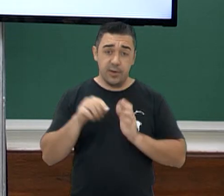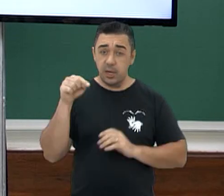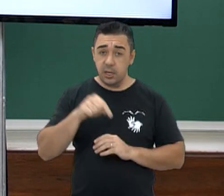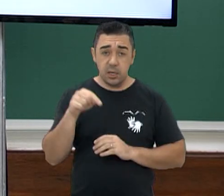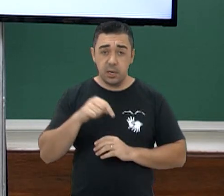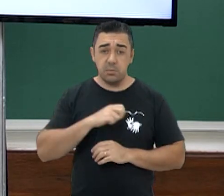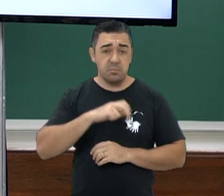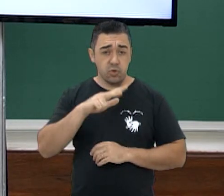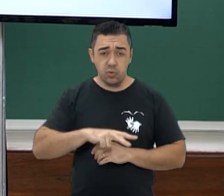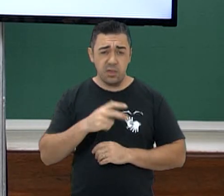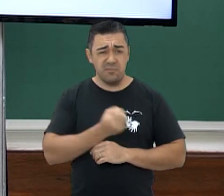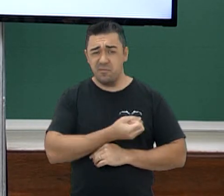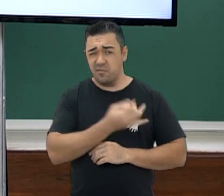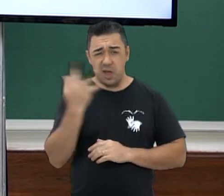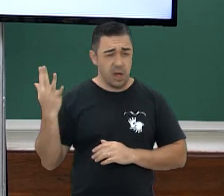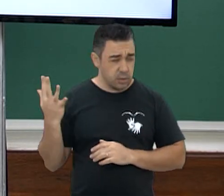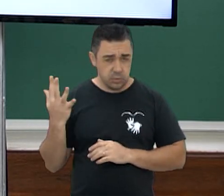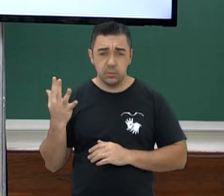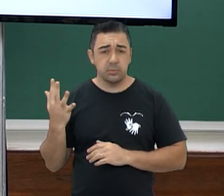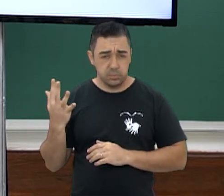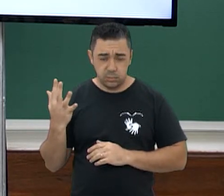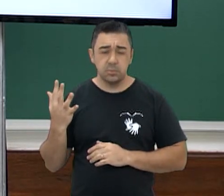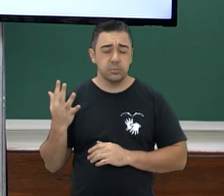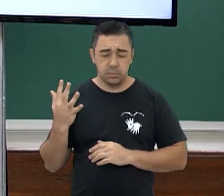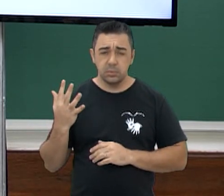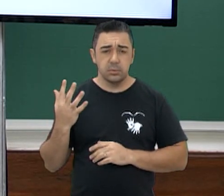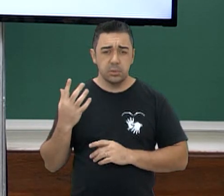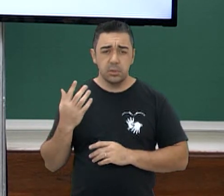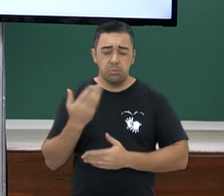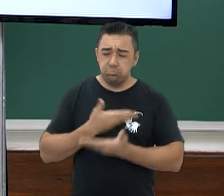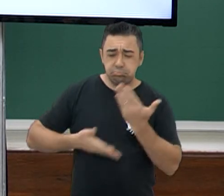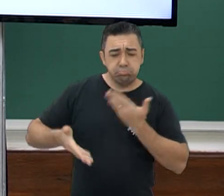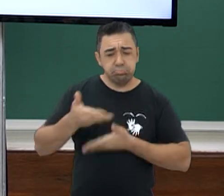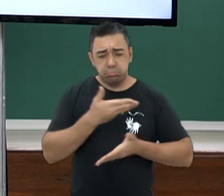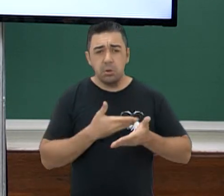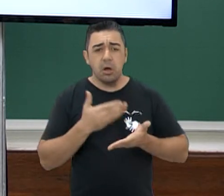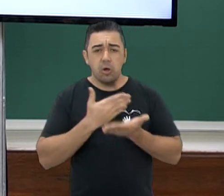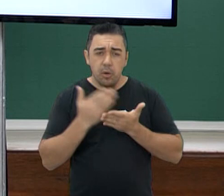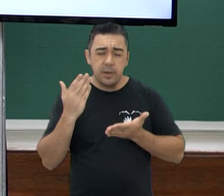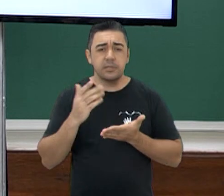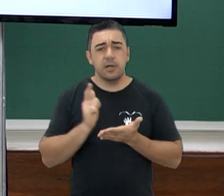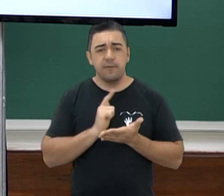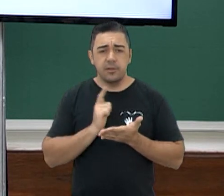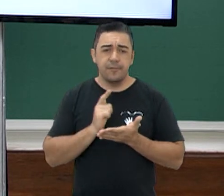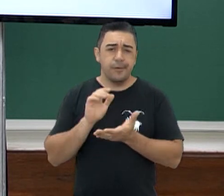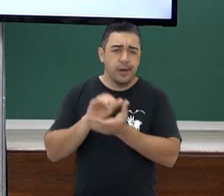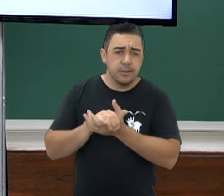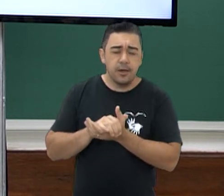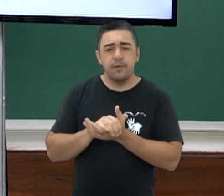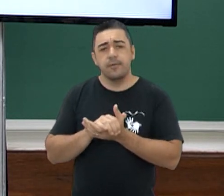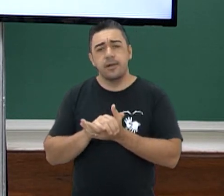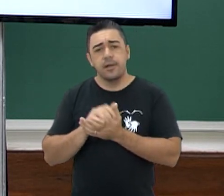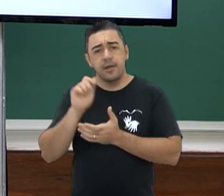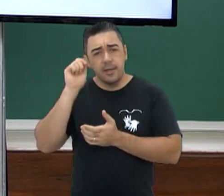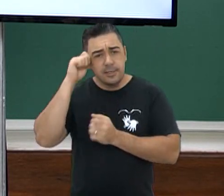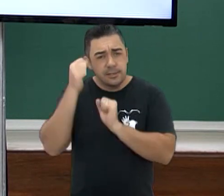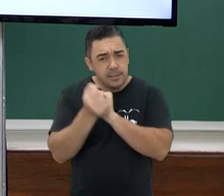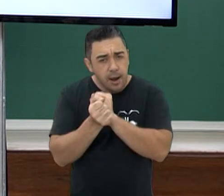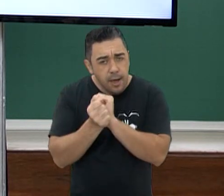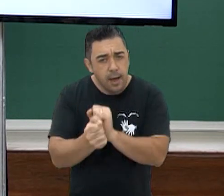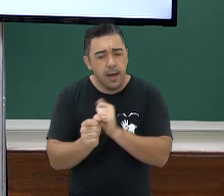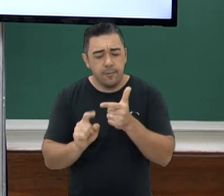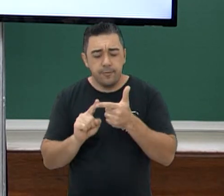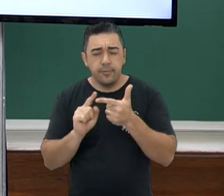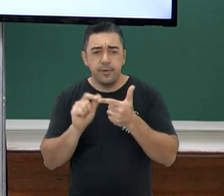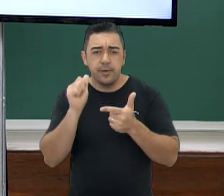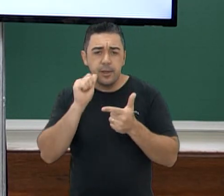monte de português e eles acabavam se envolvendo com escravas, com índias. Foi o que aconteceu com ele.